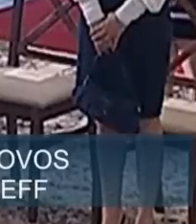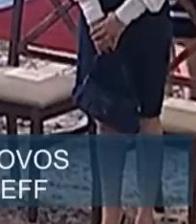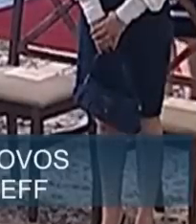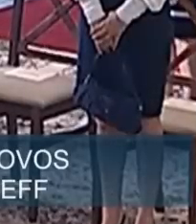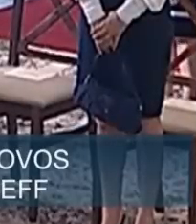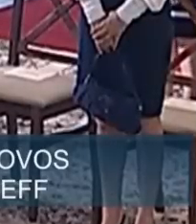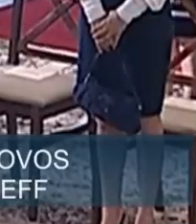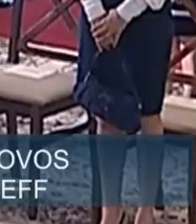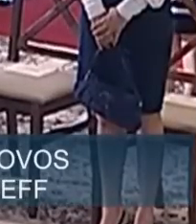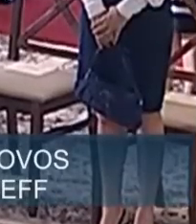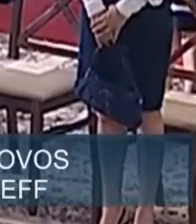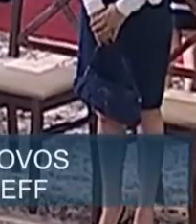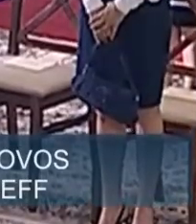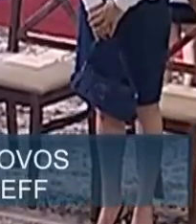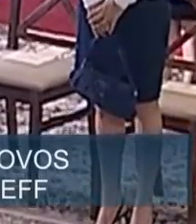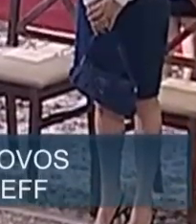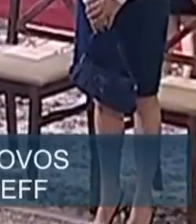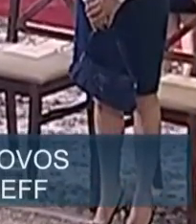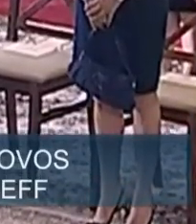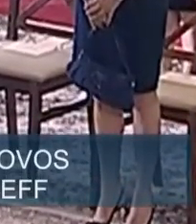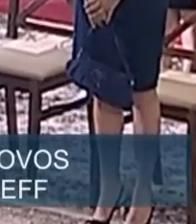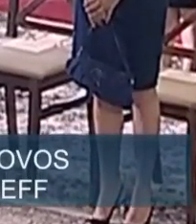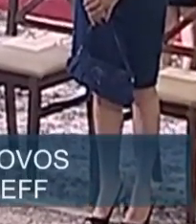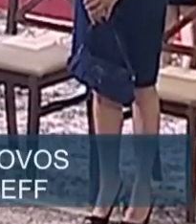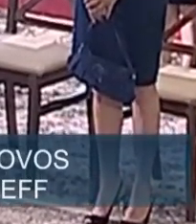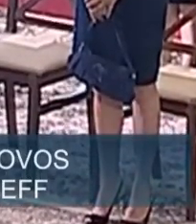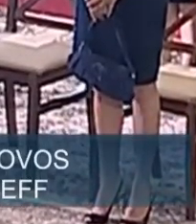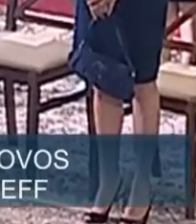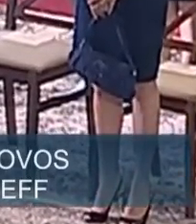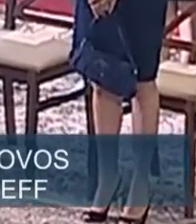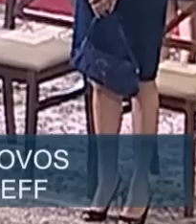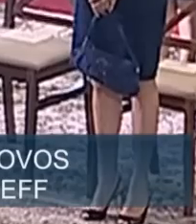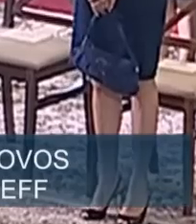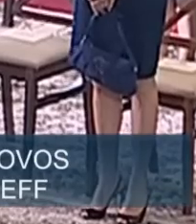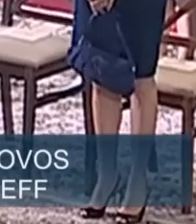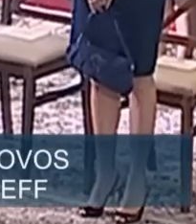Luna, secretário-geral do Ministério da Defesa.